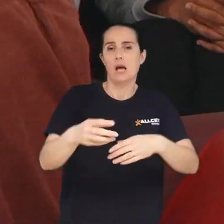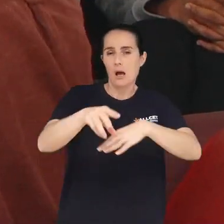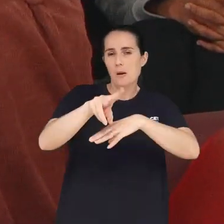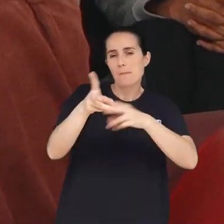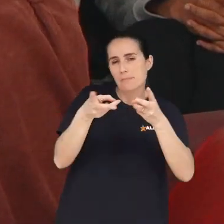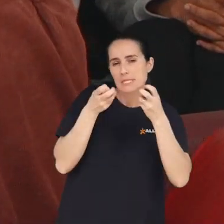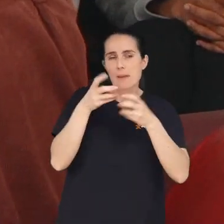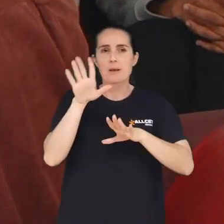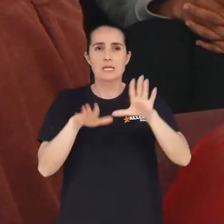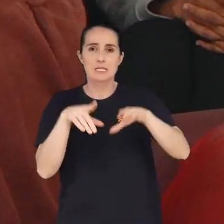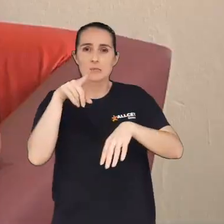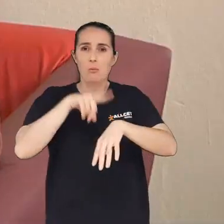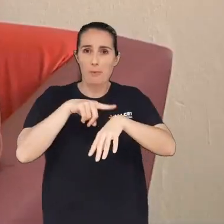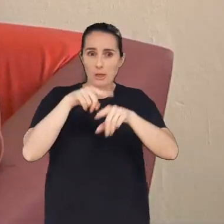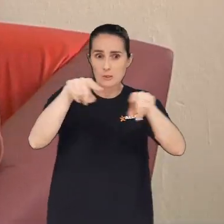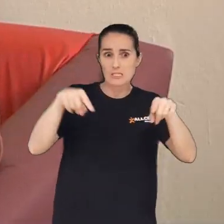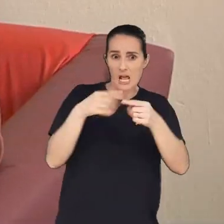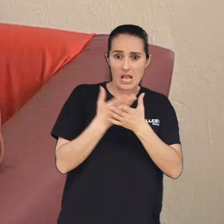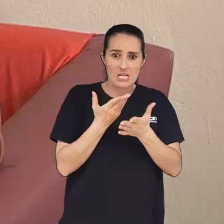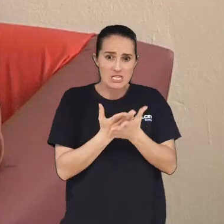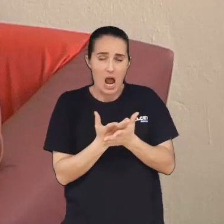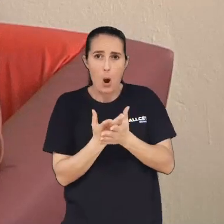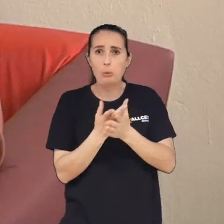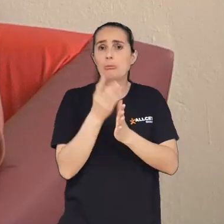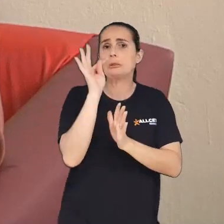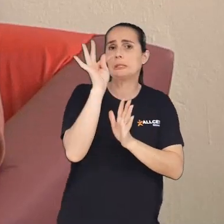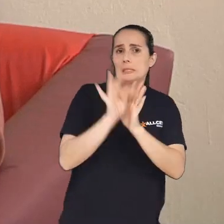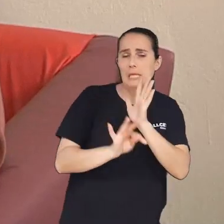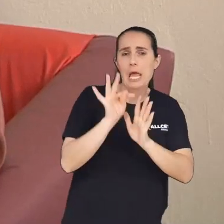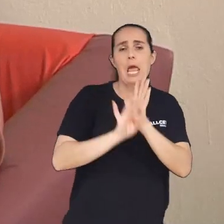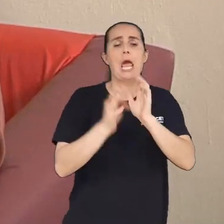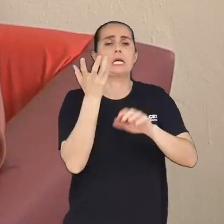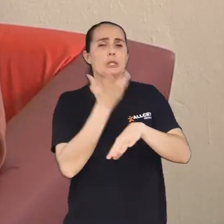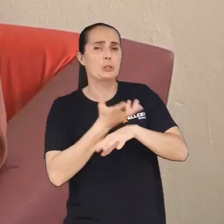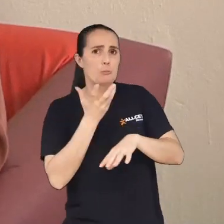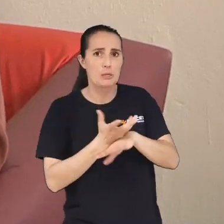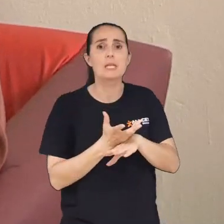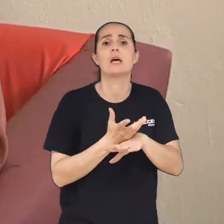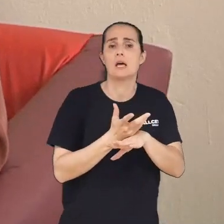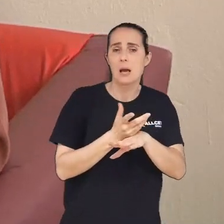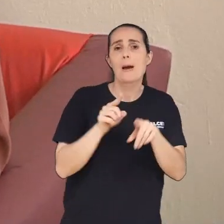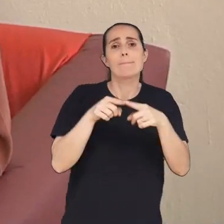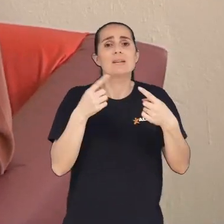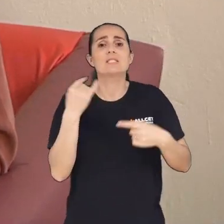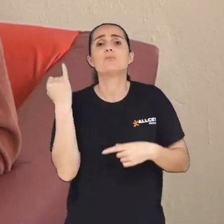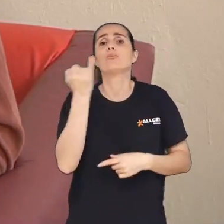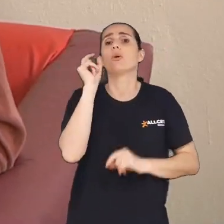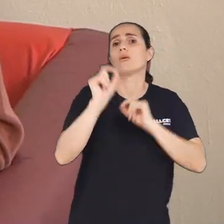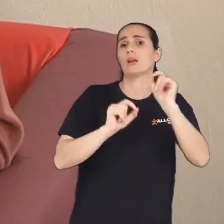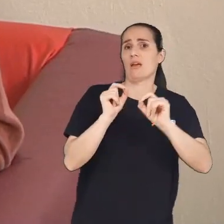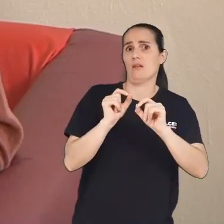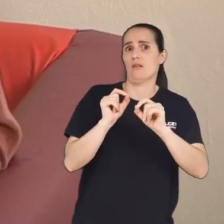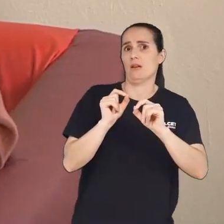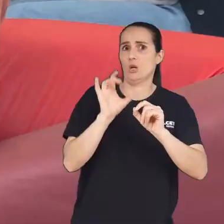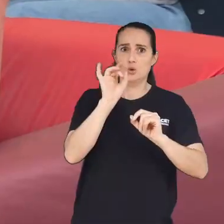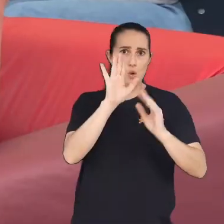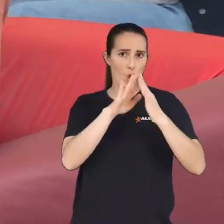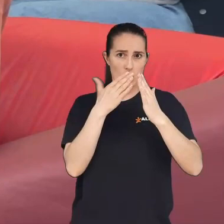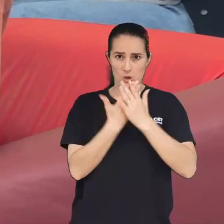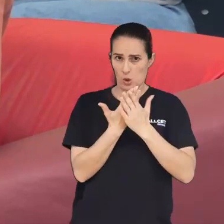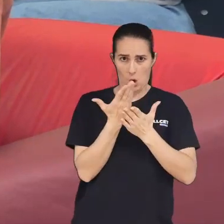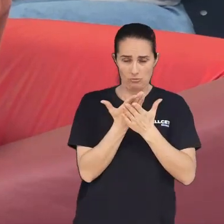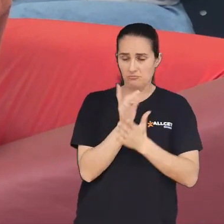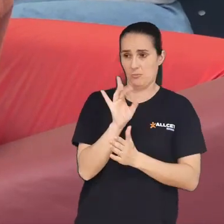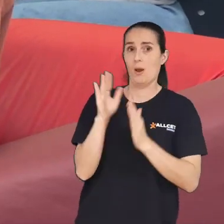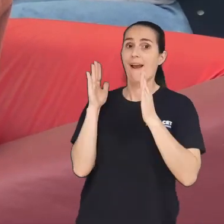de aula, está tendo a matéria, determina o conhecimento nosso mesmo, o que a gente busca em casa. Às vezes buscar o